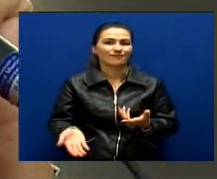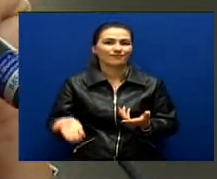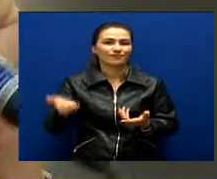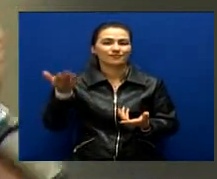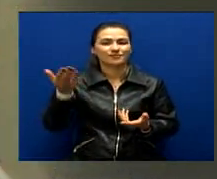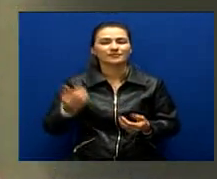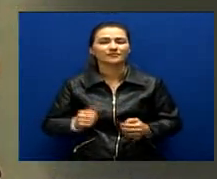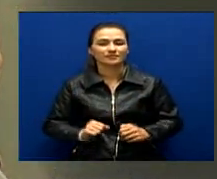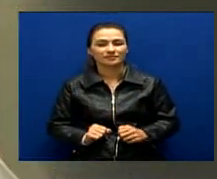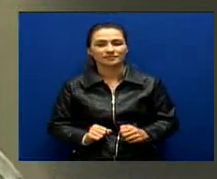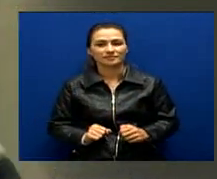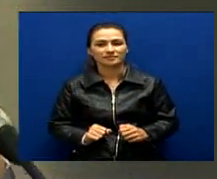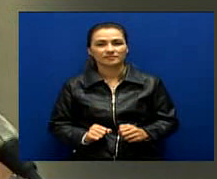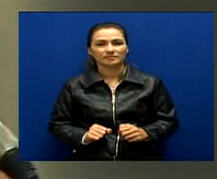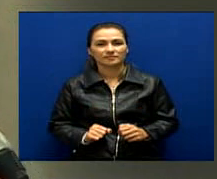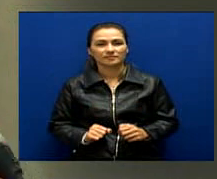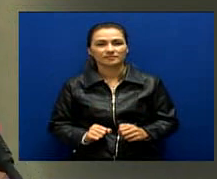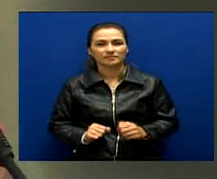serviço